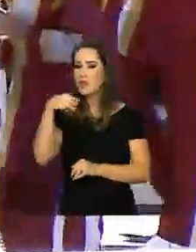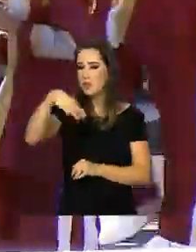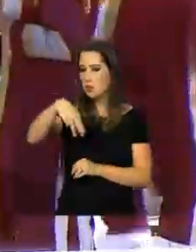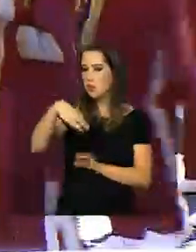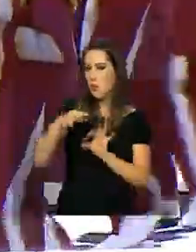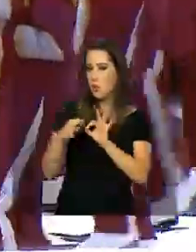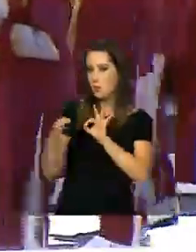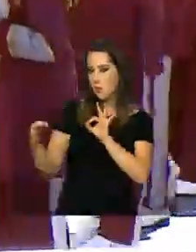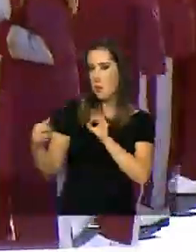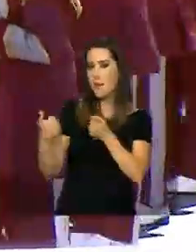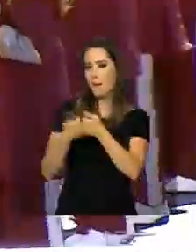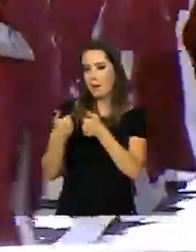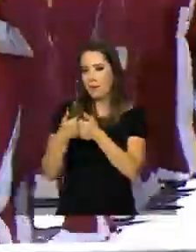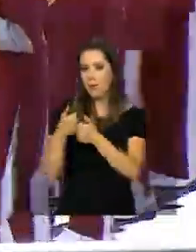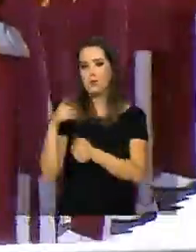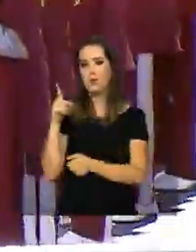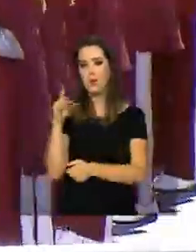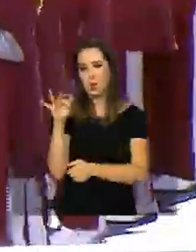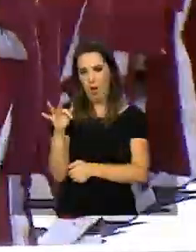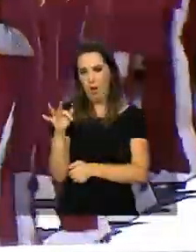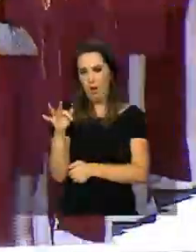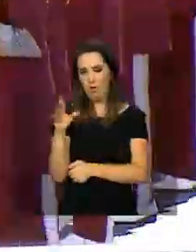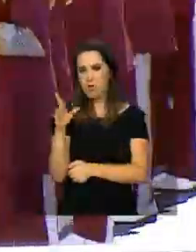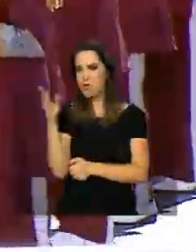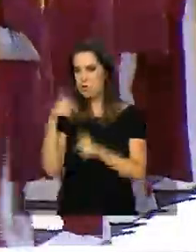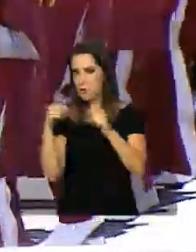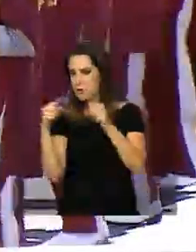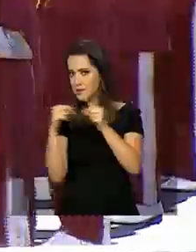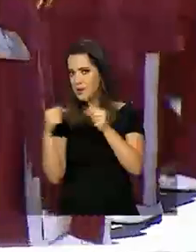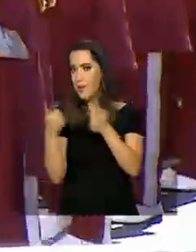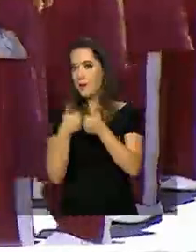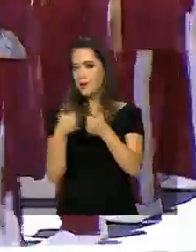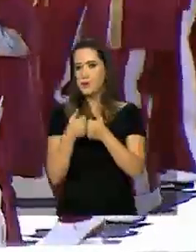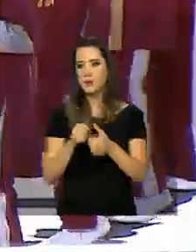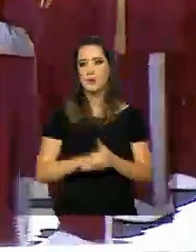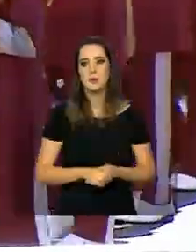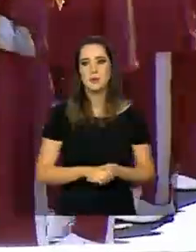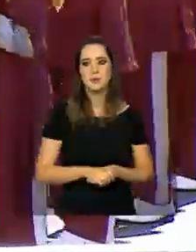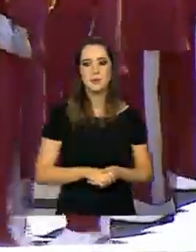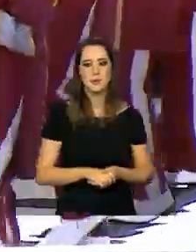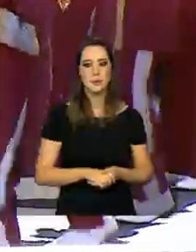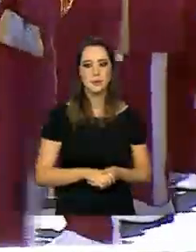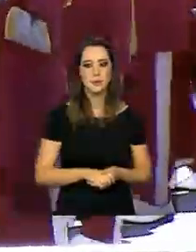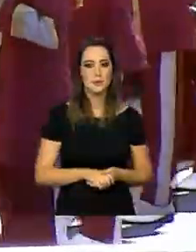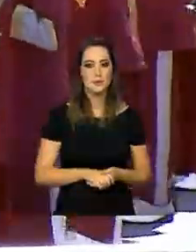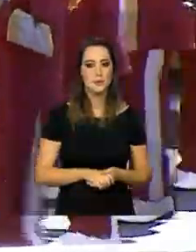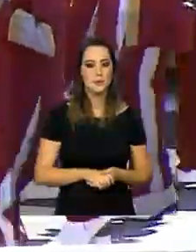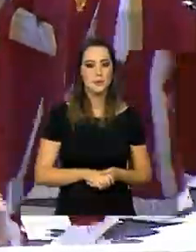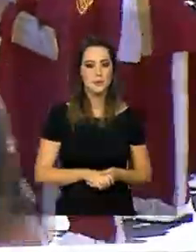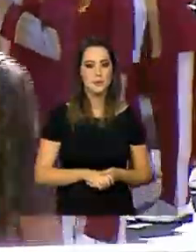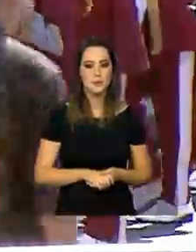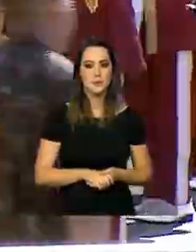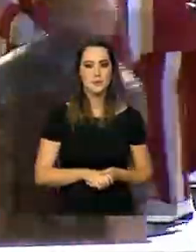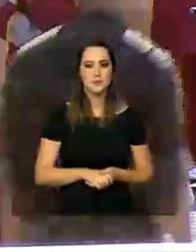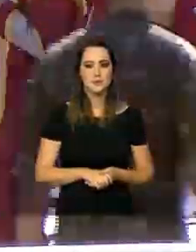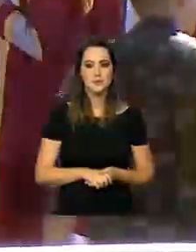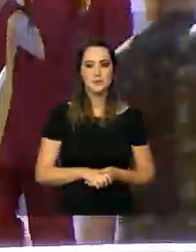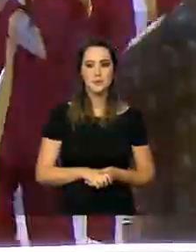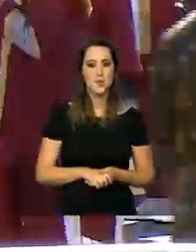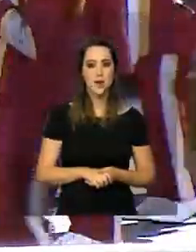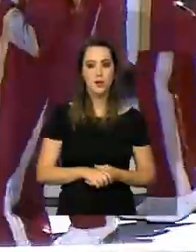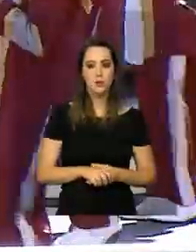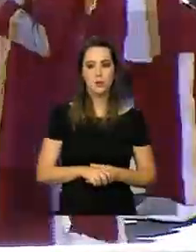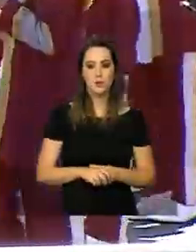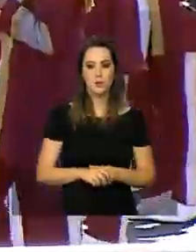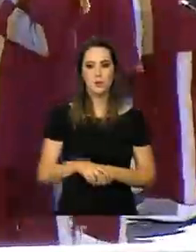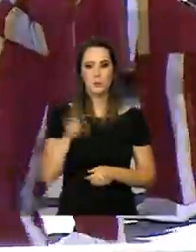talvez, né, Renata? Do centro de Brasília, né? Um dos líderes ativos da Inconfidência Mineira. Destacamos aqui o trabalho